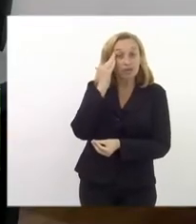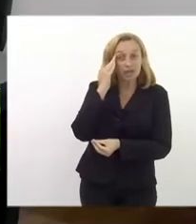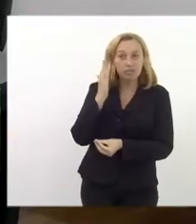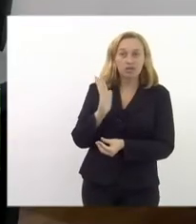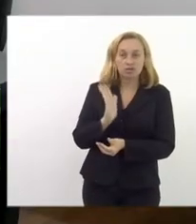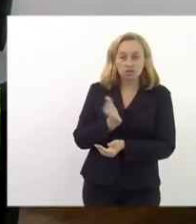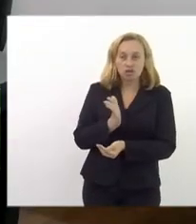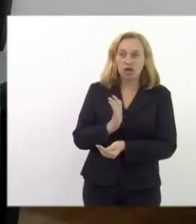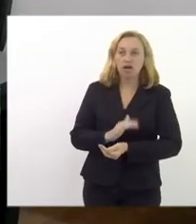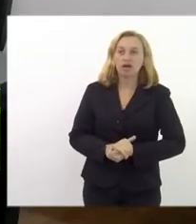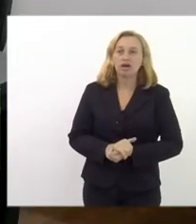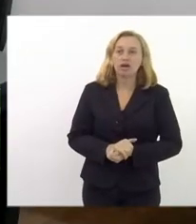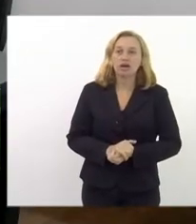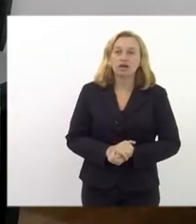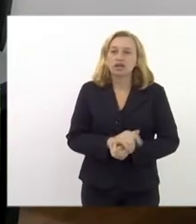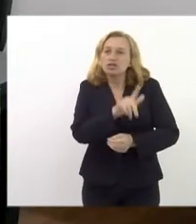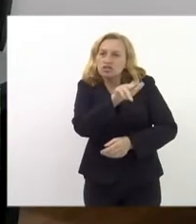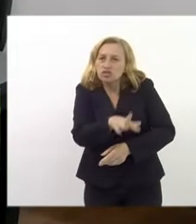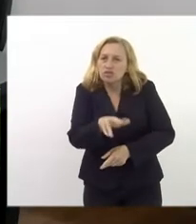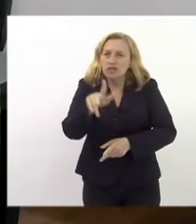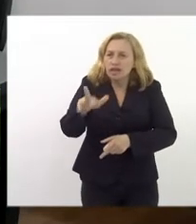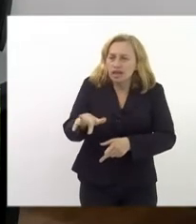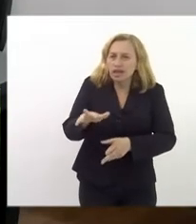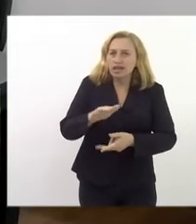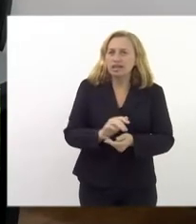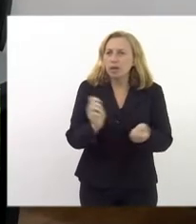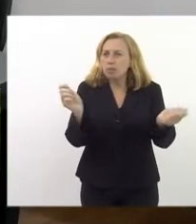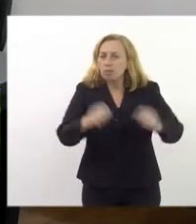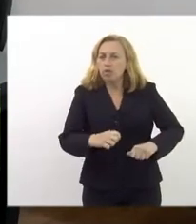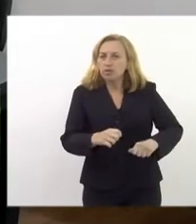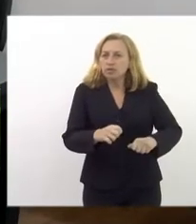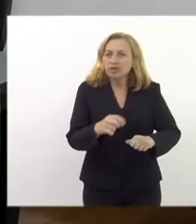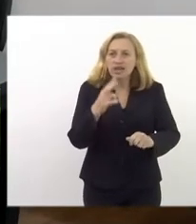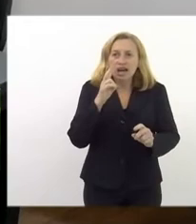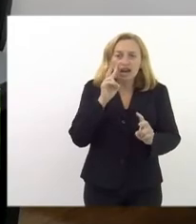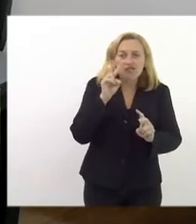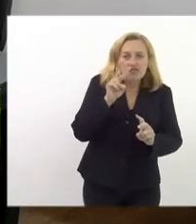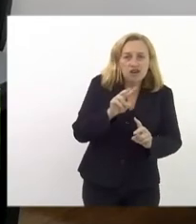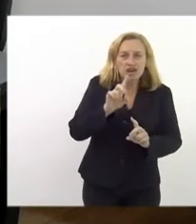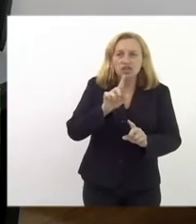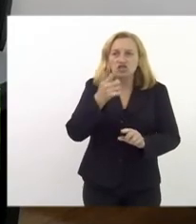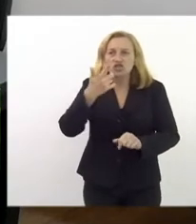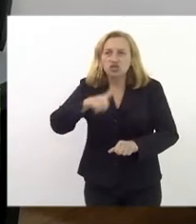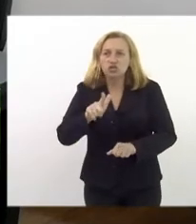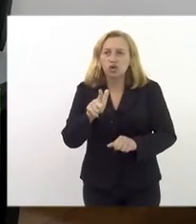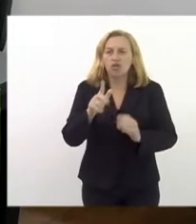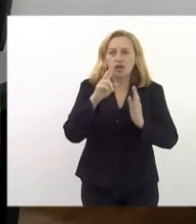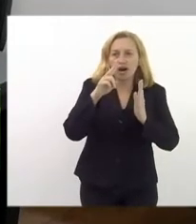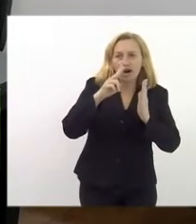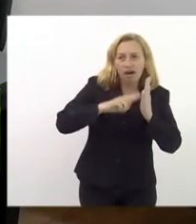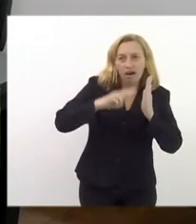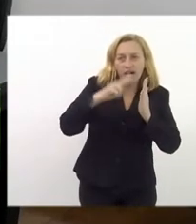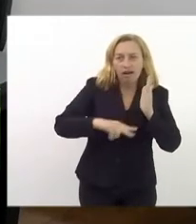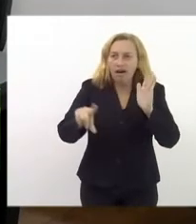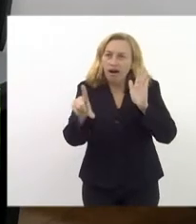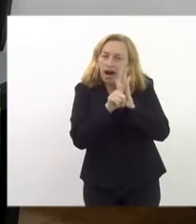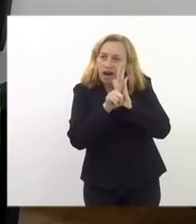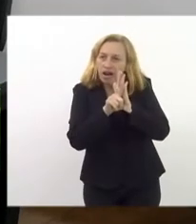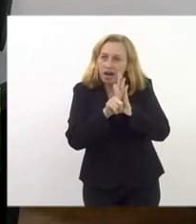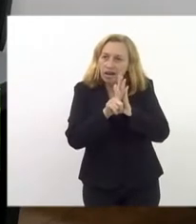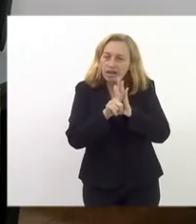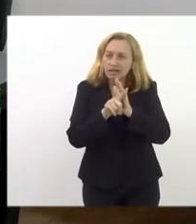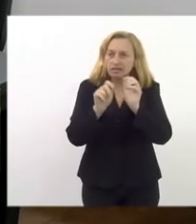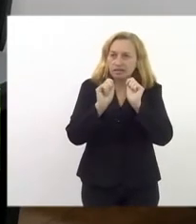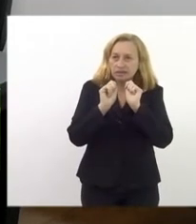é diferente, né? A outra possibilidade era rever a lei no âmbito da Assembleia Legislativa, que eu disse a eles